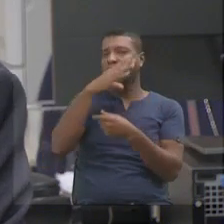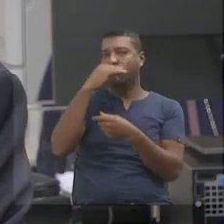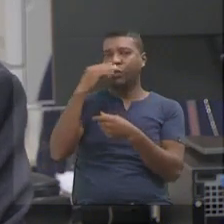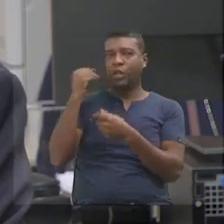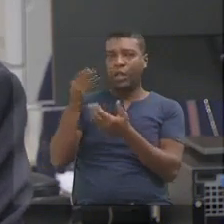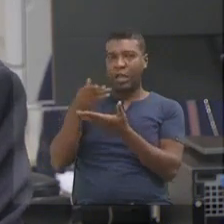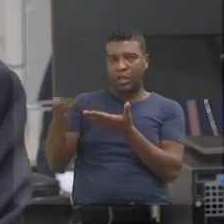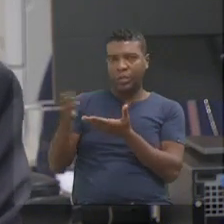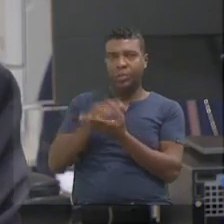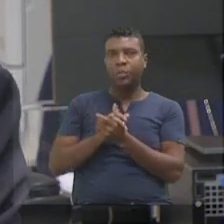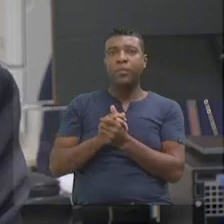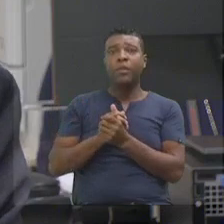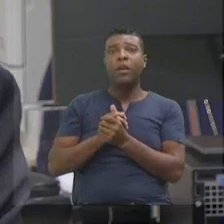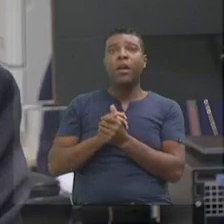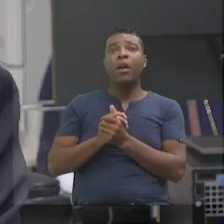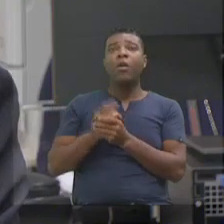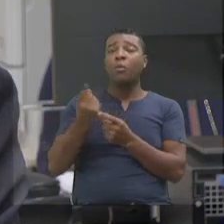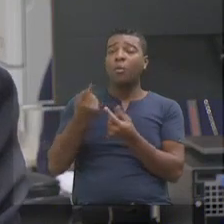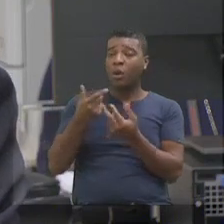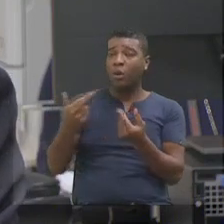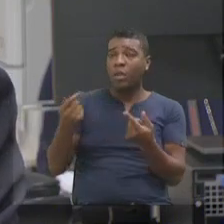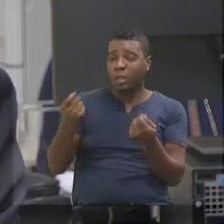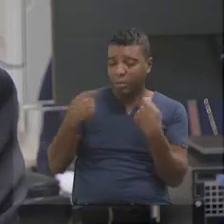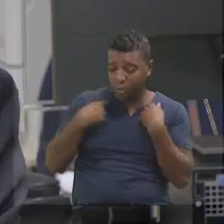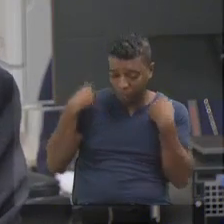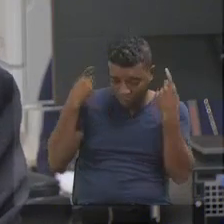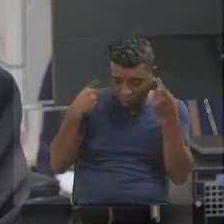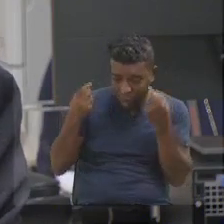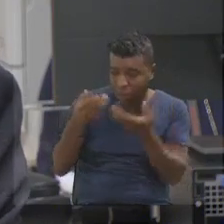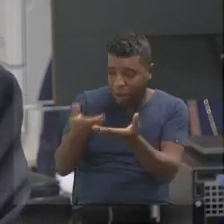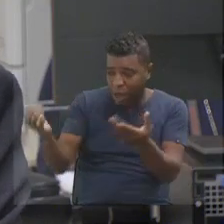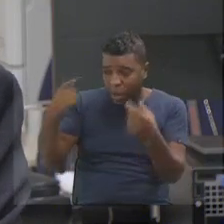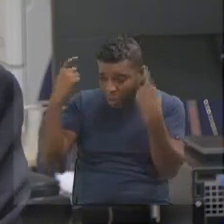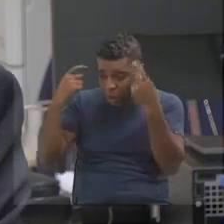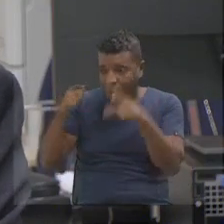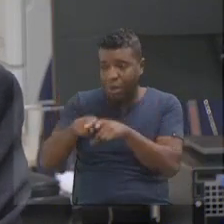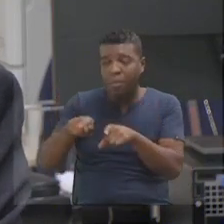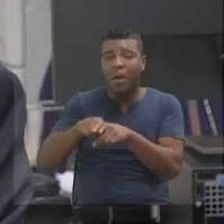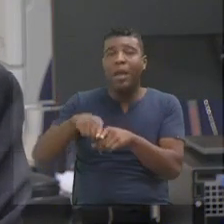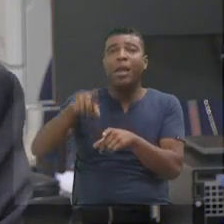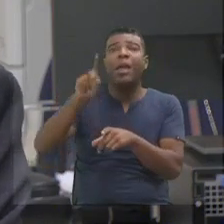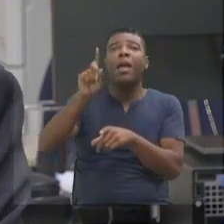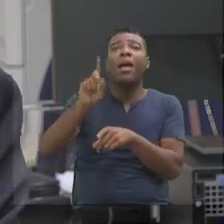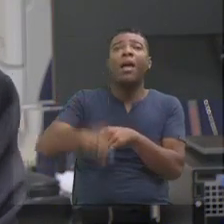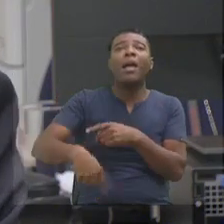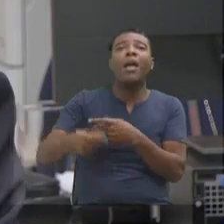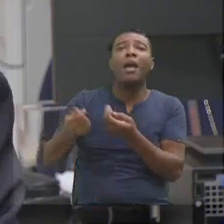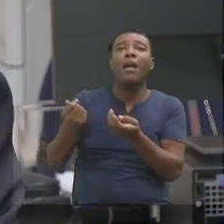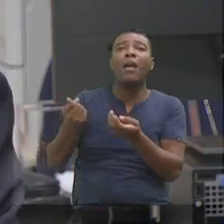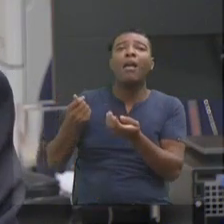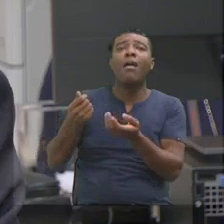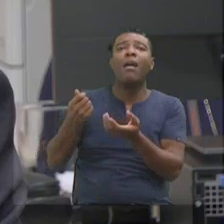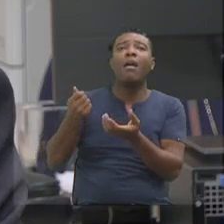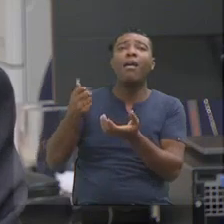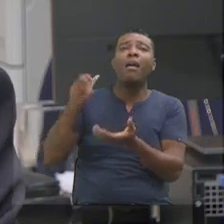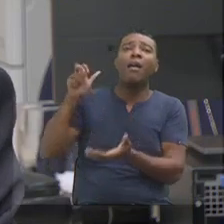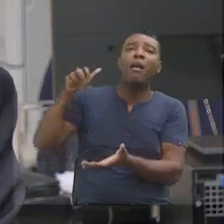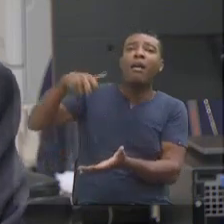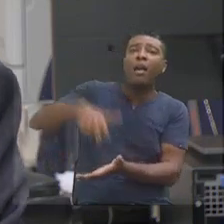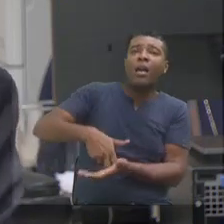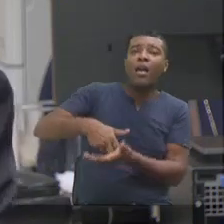algo que preocupa os servidores e me preocupa muito também a questão de penalidades de ao servidores né que estava em